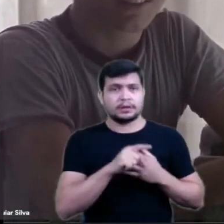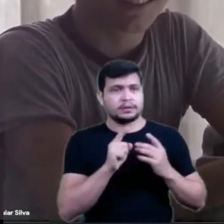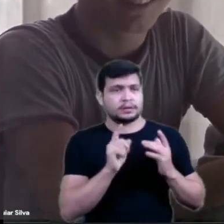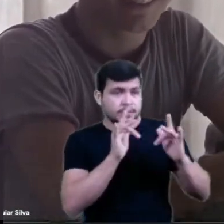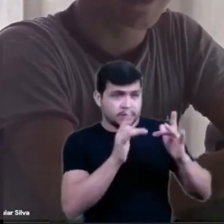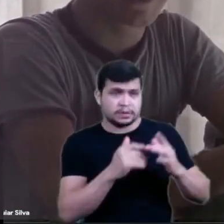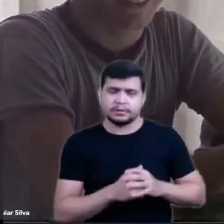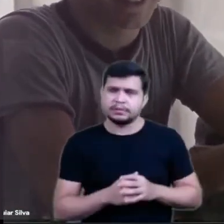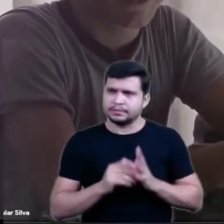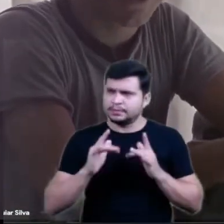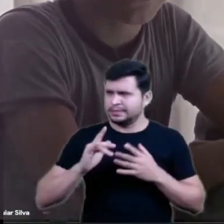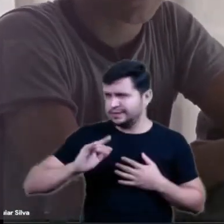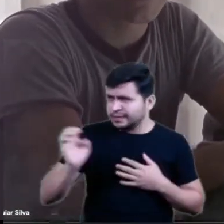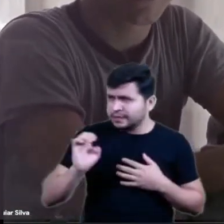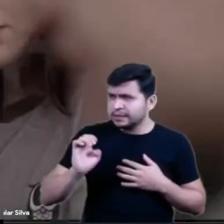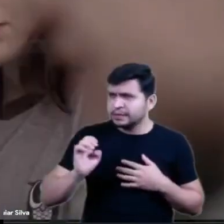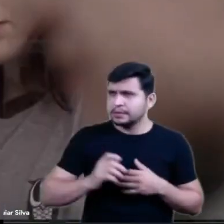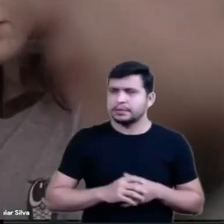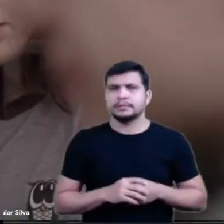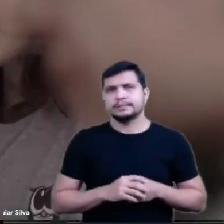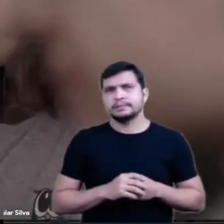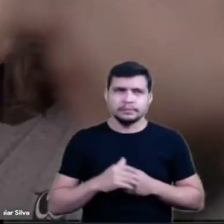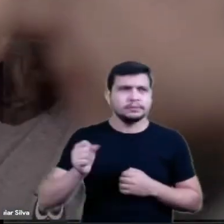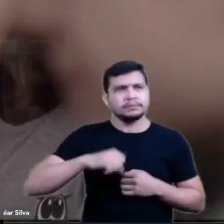gay? Acho que sim, né?